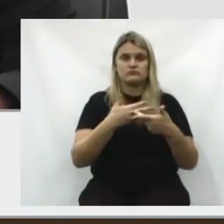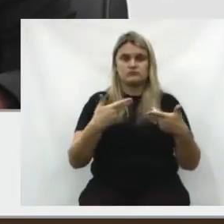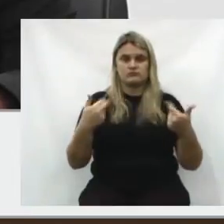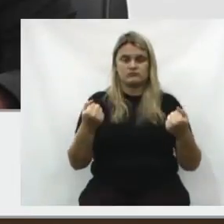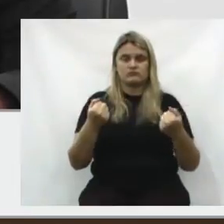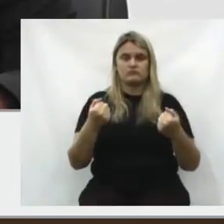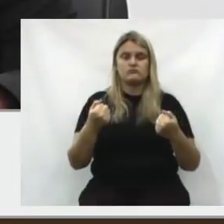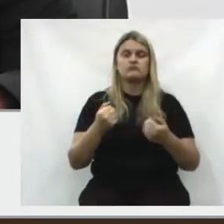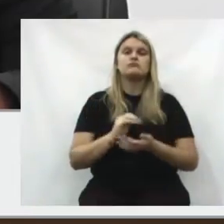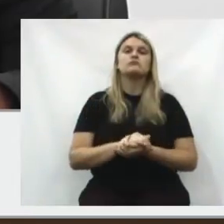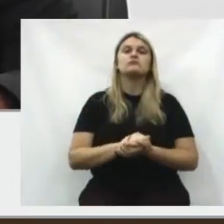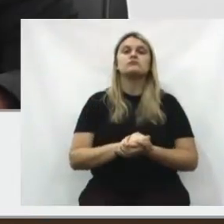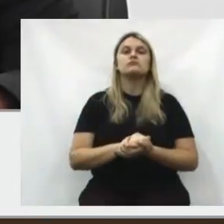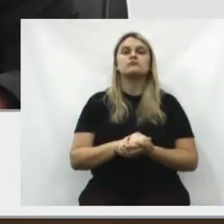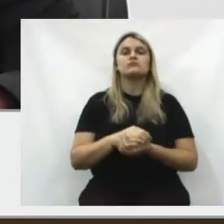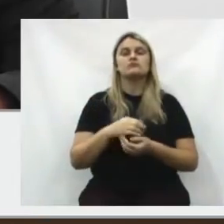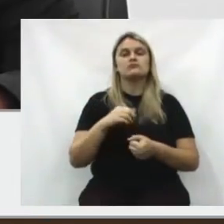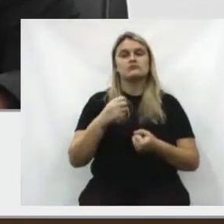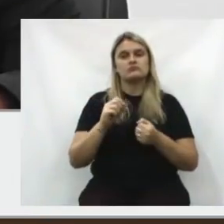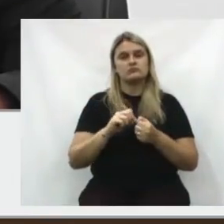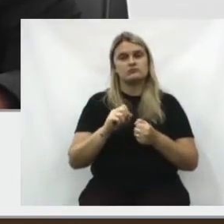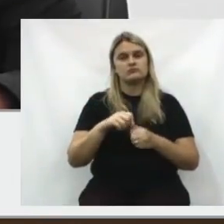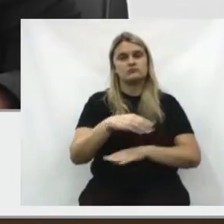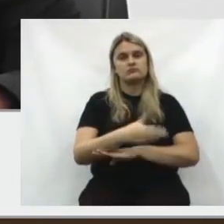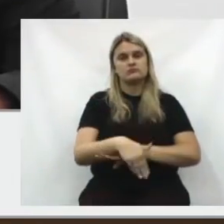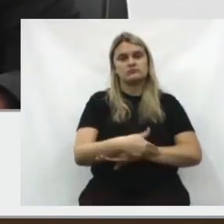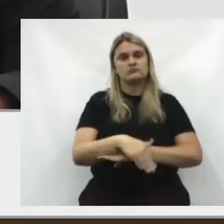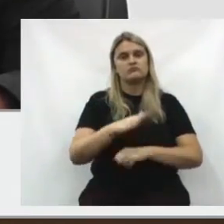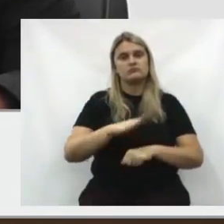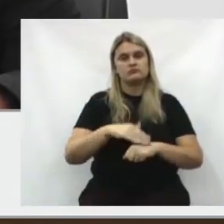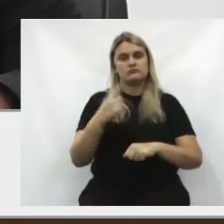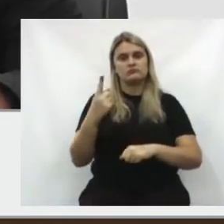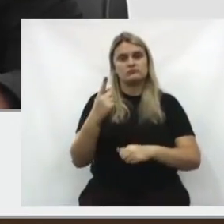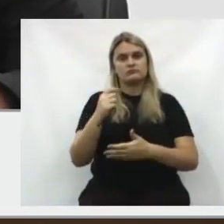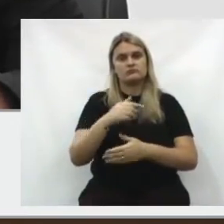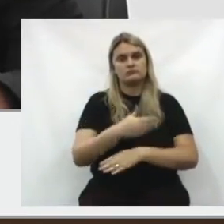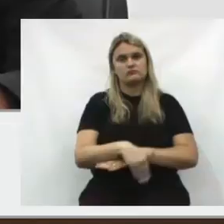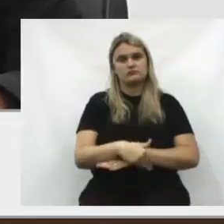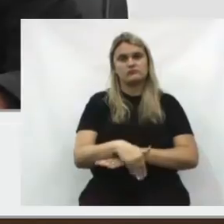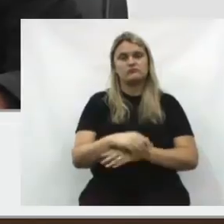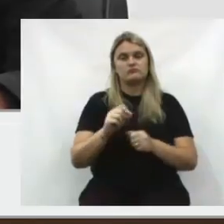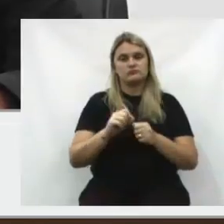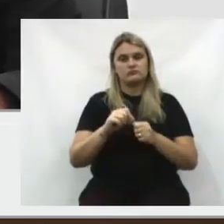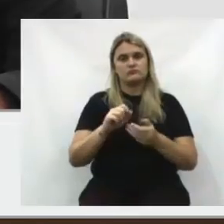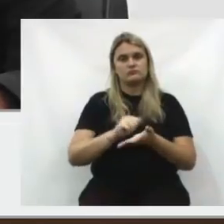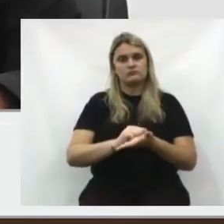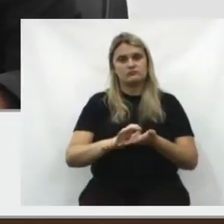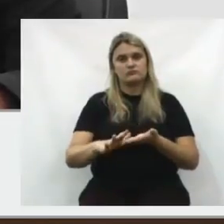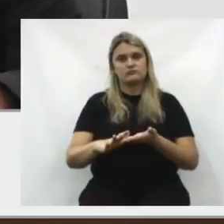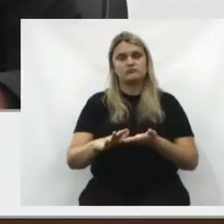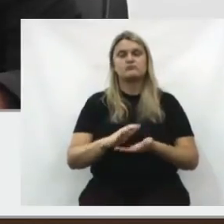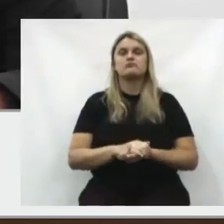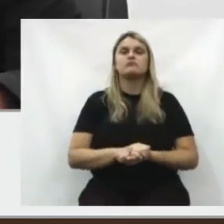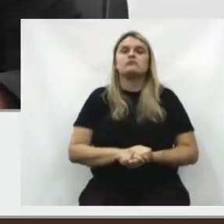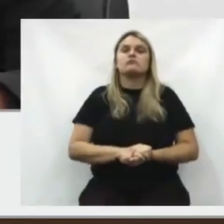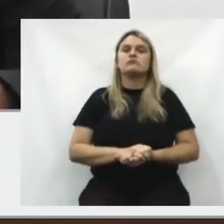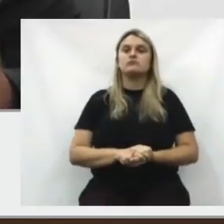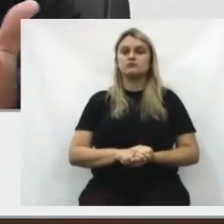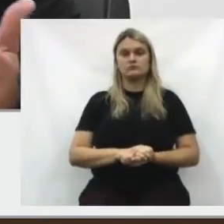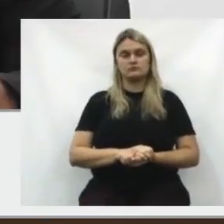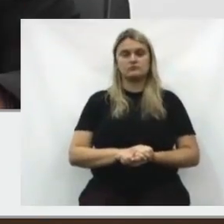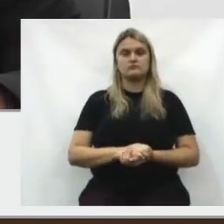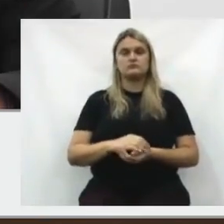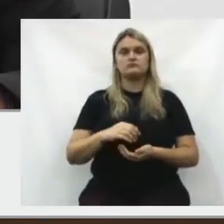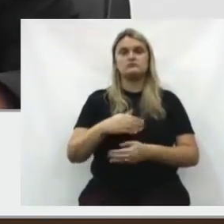contemplar o bairro São Gabriel com pelo menos a pavimentação de mais uma rua, e que seja